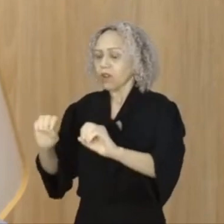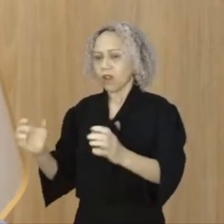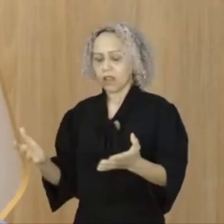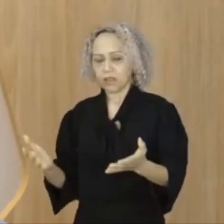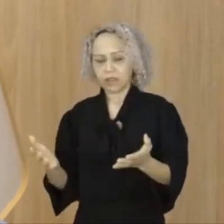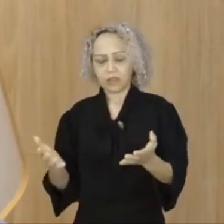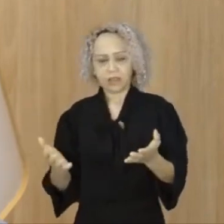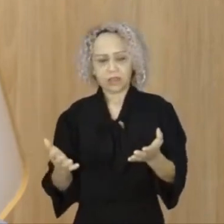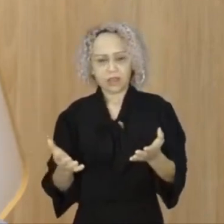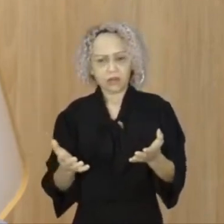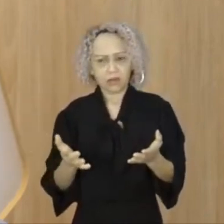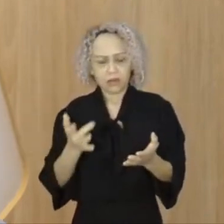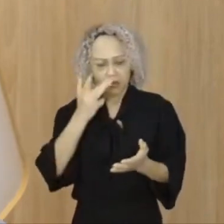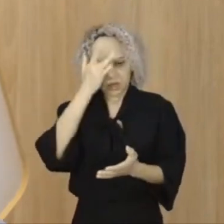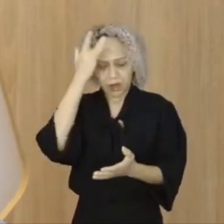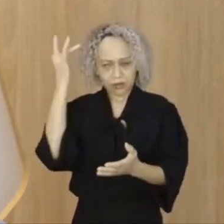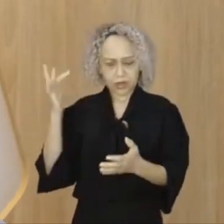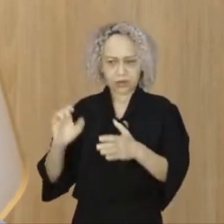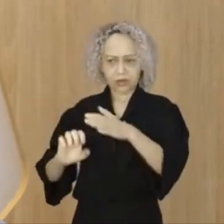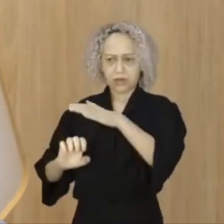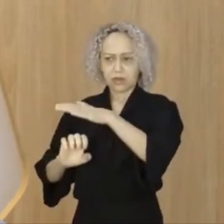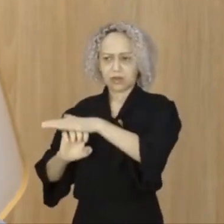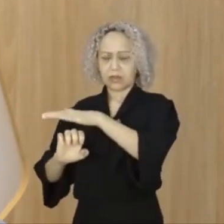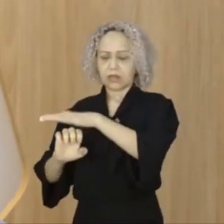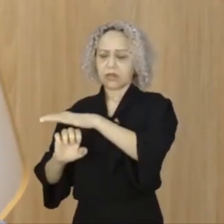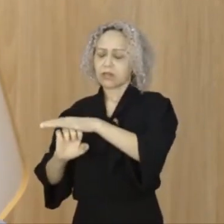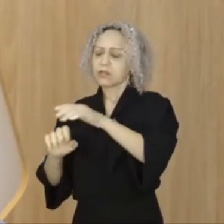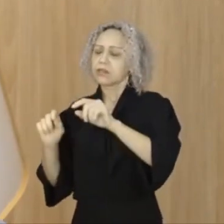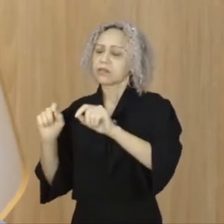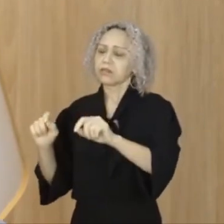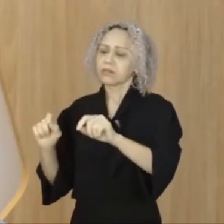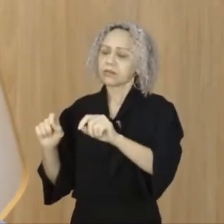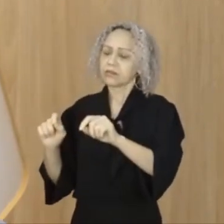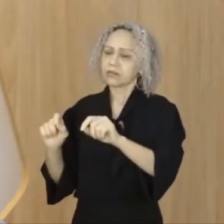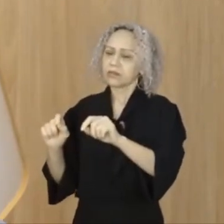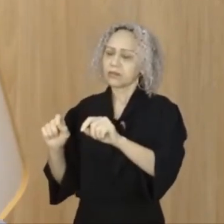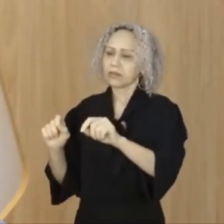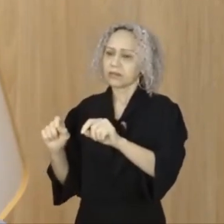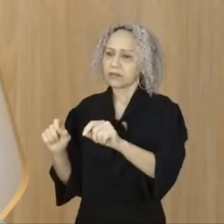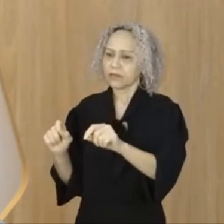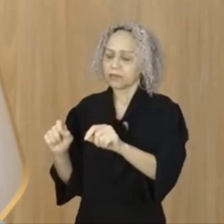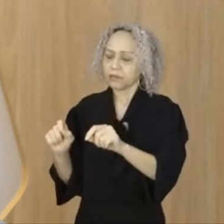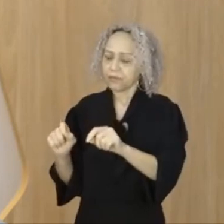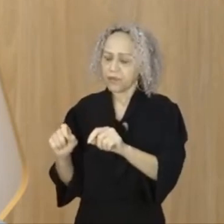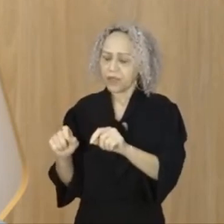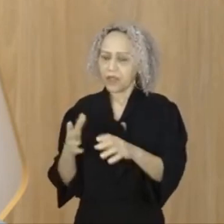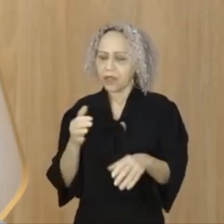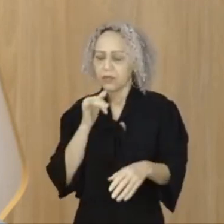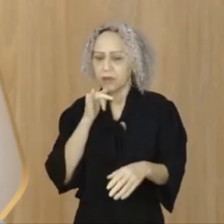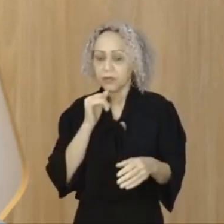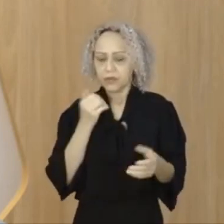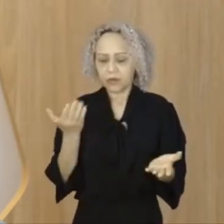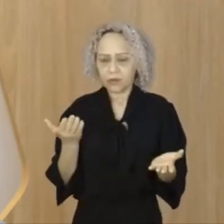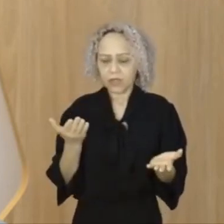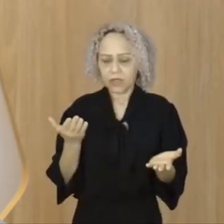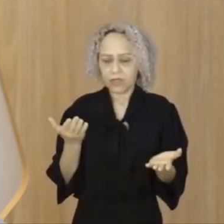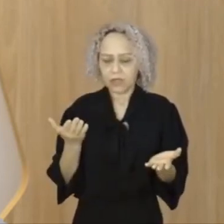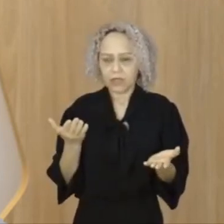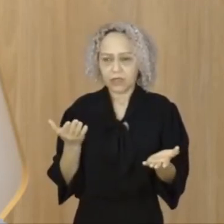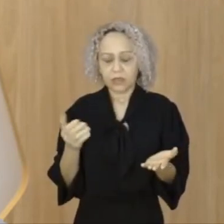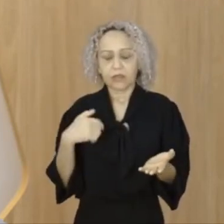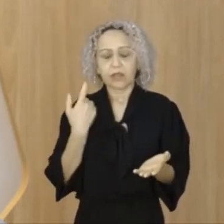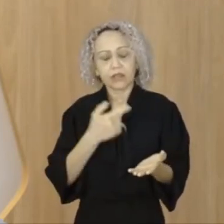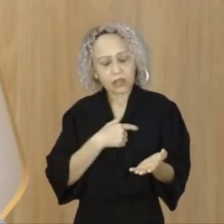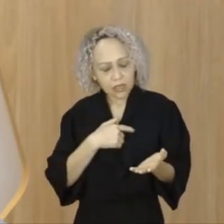jurídica. Então, não podemos aceitar esse modelo. Isso criou distorções. E aí nós estamos corrigindo, né, a segunda etapa. O ministro Fernando Haddad